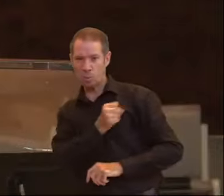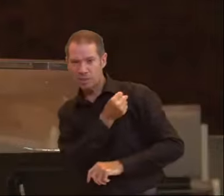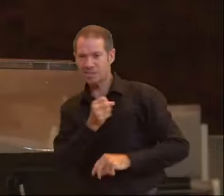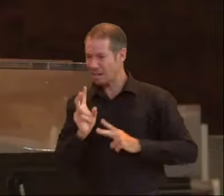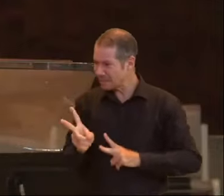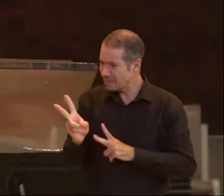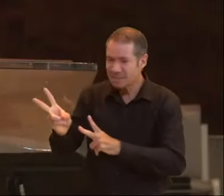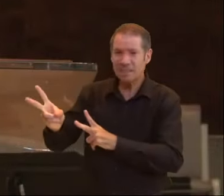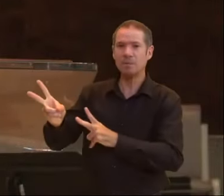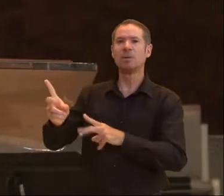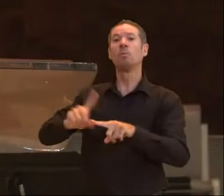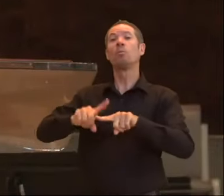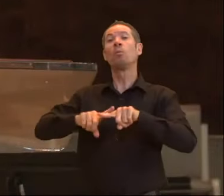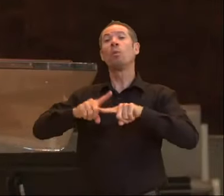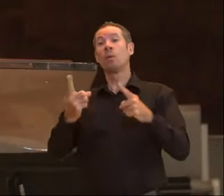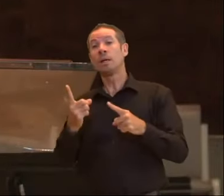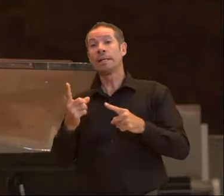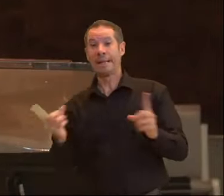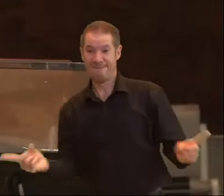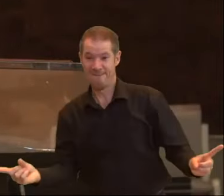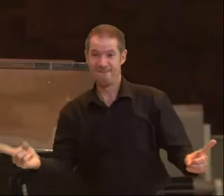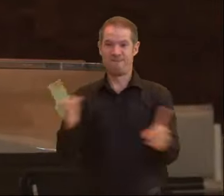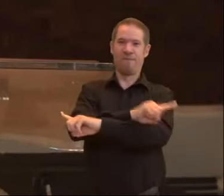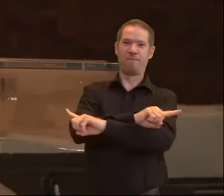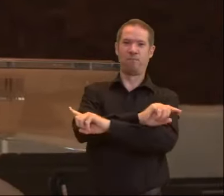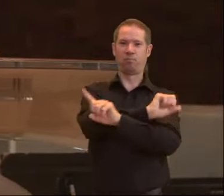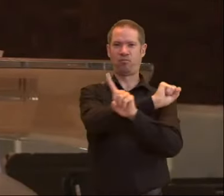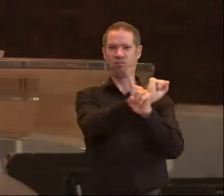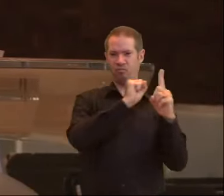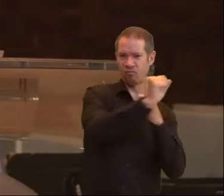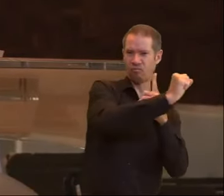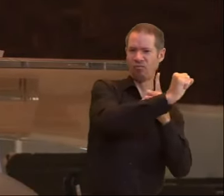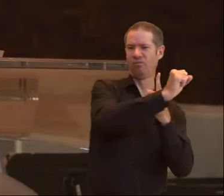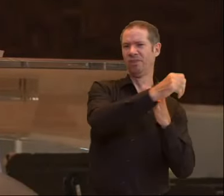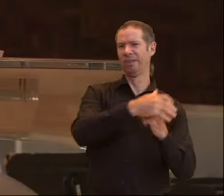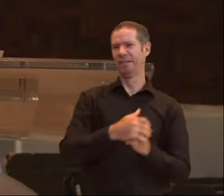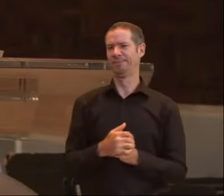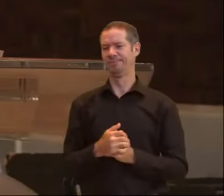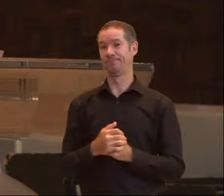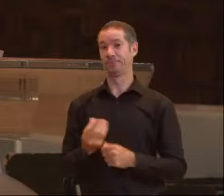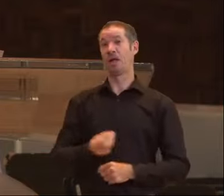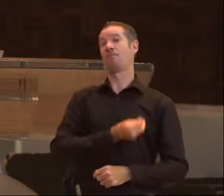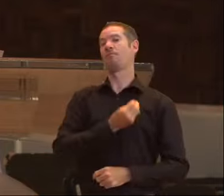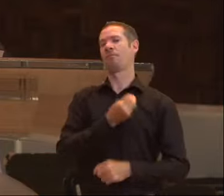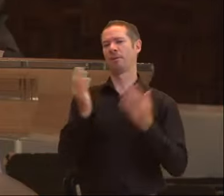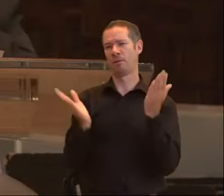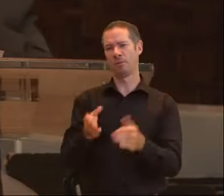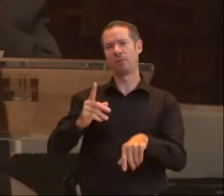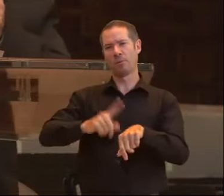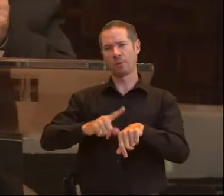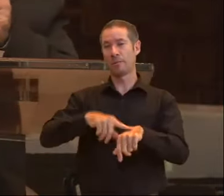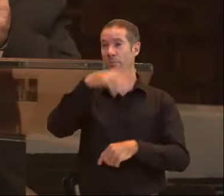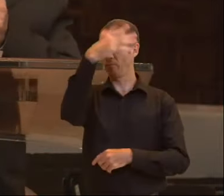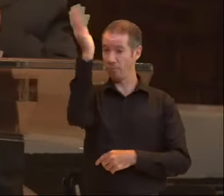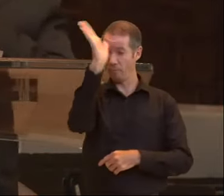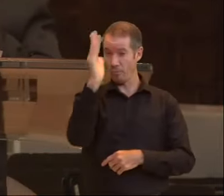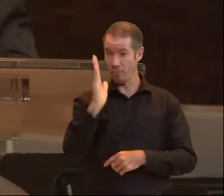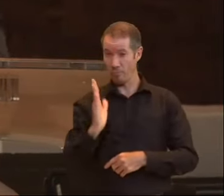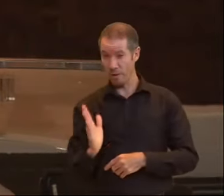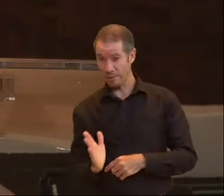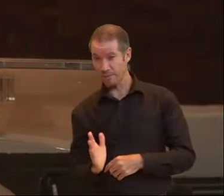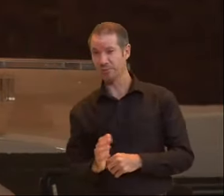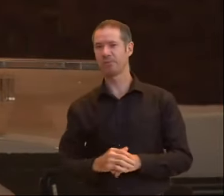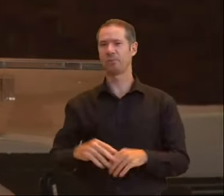porque sempre andou na contramão da sociedade. E nós estamos vivendo agora um tempo aqui no Brasil, aqui na